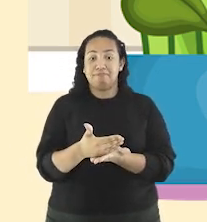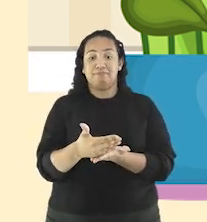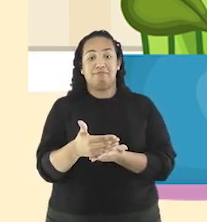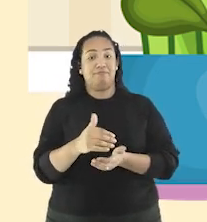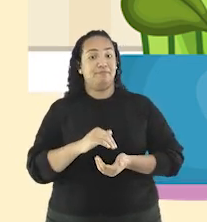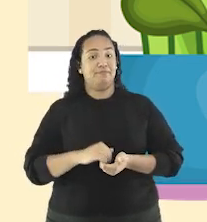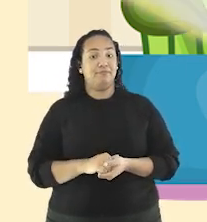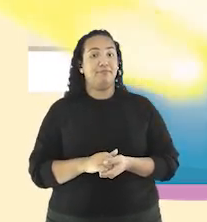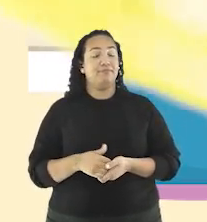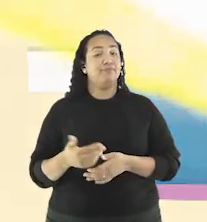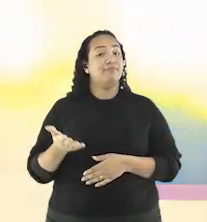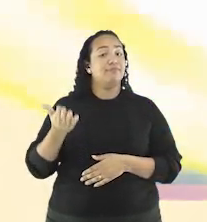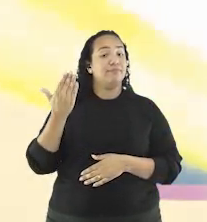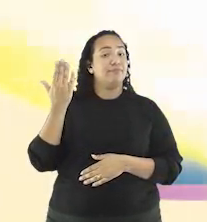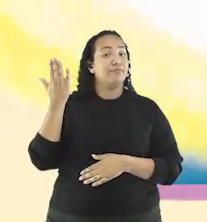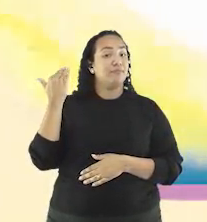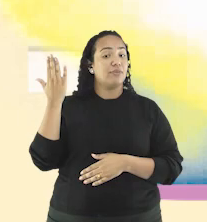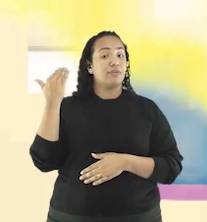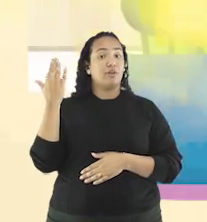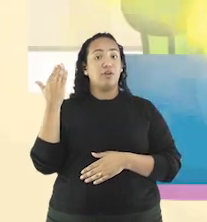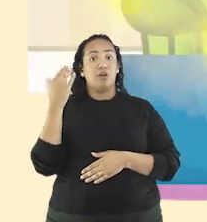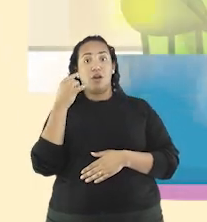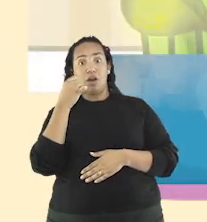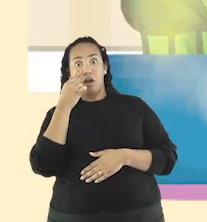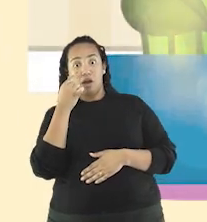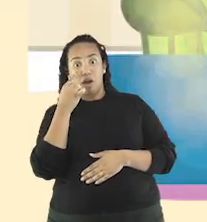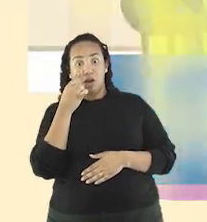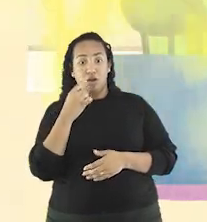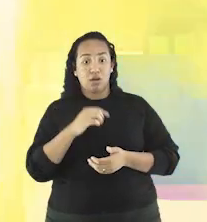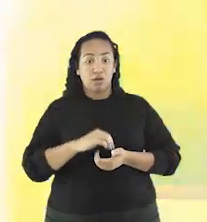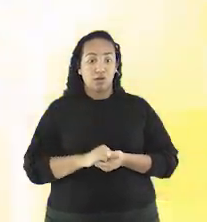começar? Era uma vez...